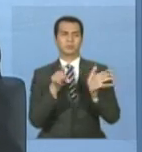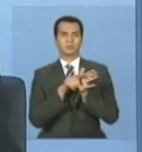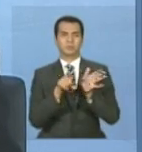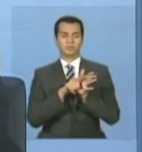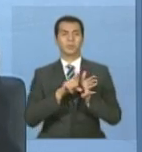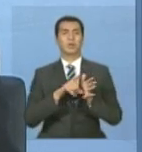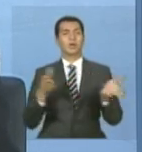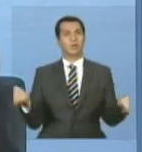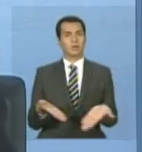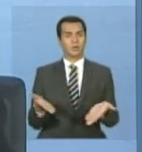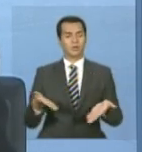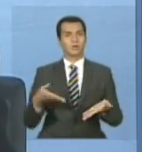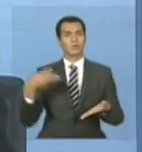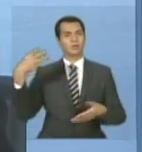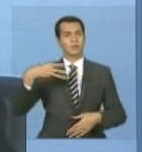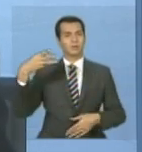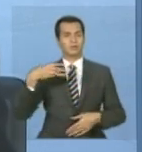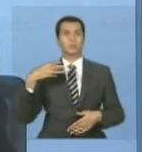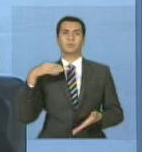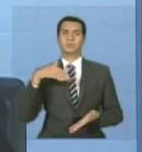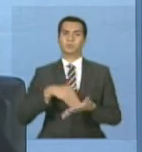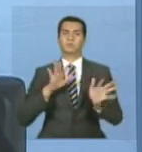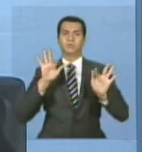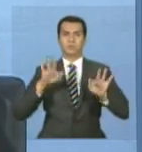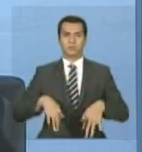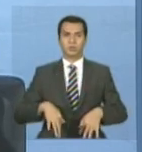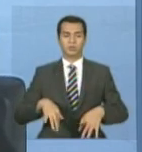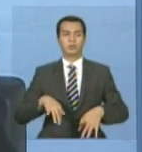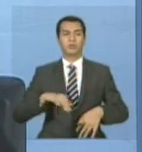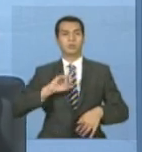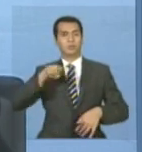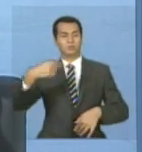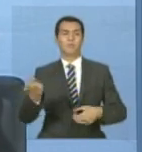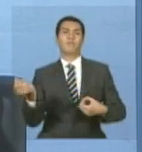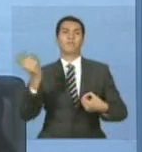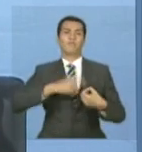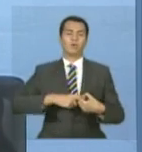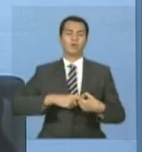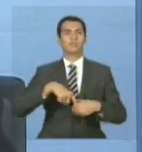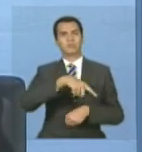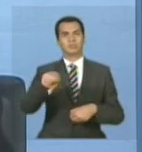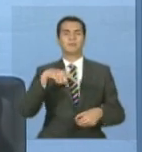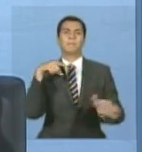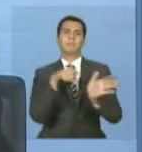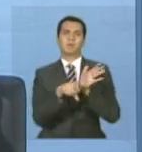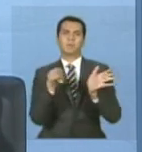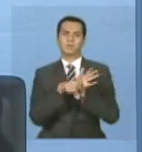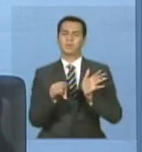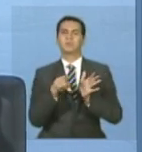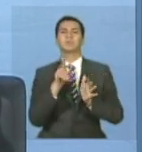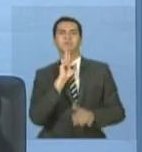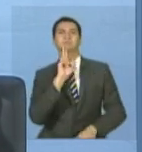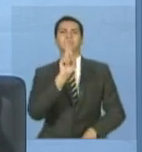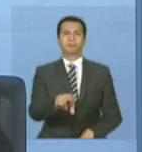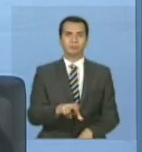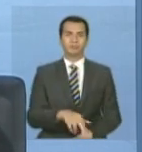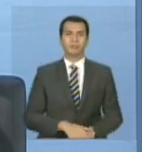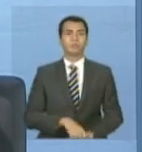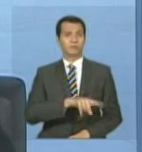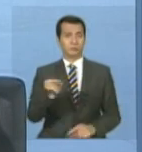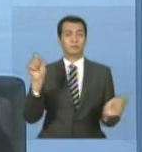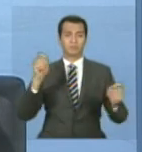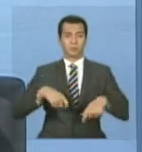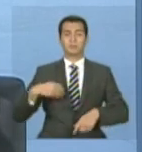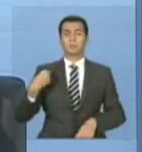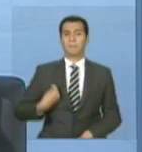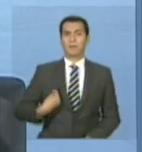nós vamos para um terceiro e último intervalo e na volta responderemos as suas perguntas. E você ainda pode participar pelos